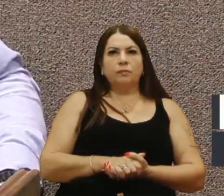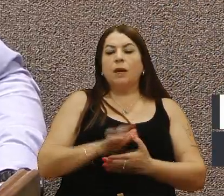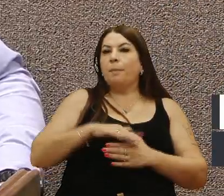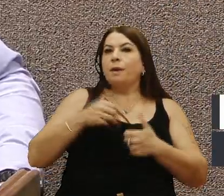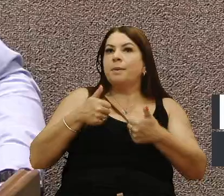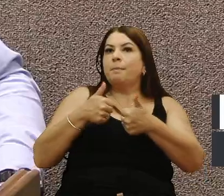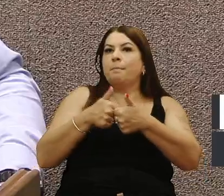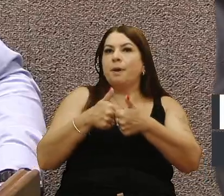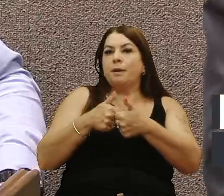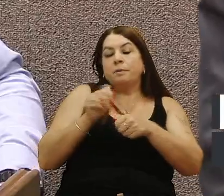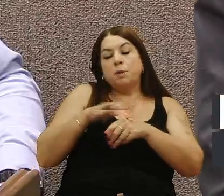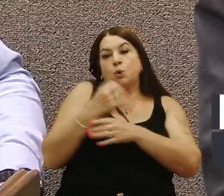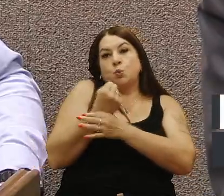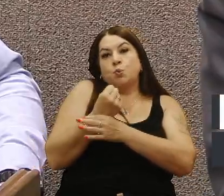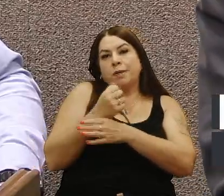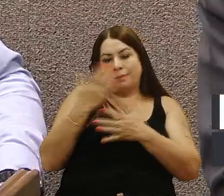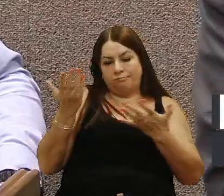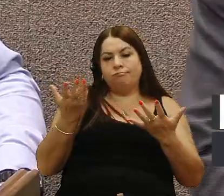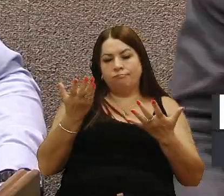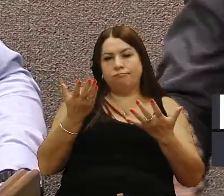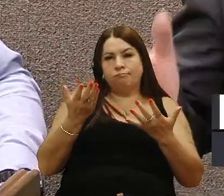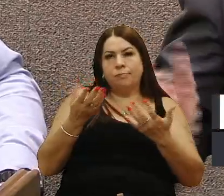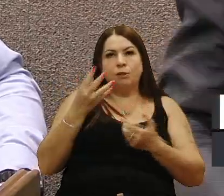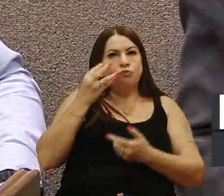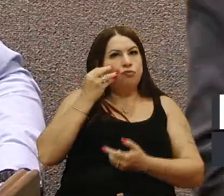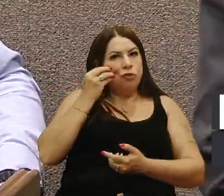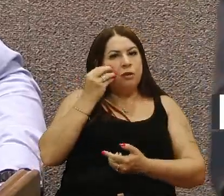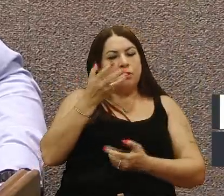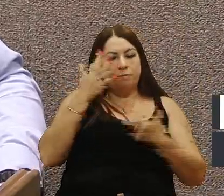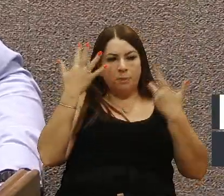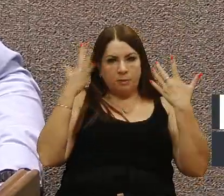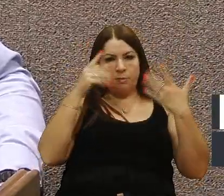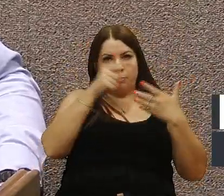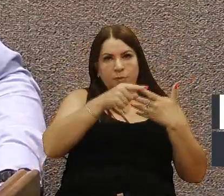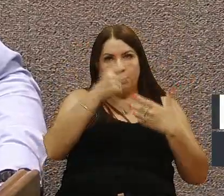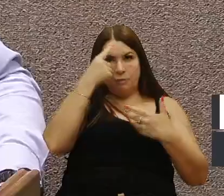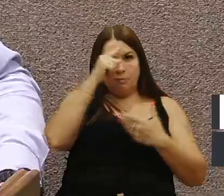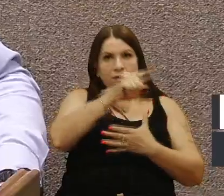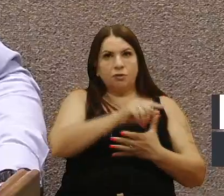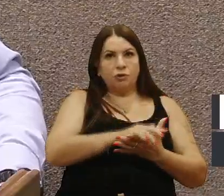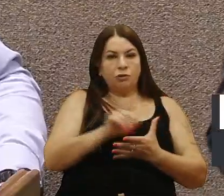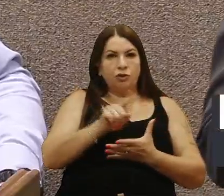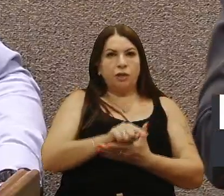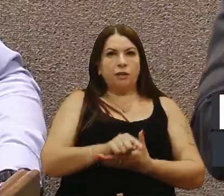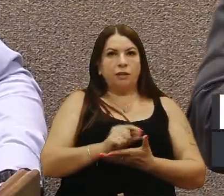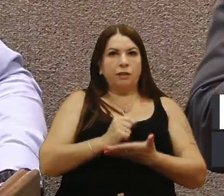é pelo menos uma segurança a mais. Então, Jack, mais uma vez, parabéns pela sua iniciativa